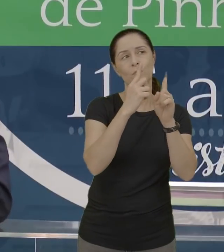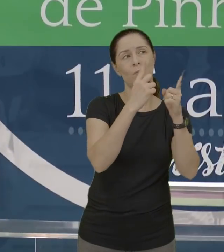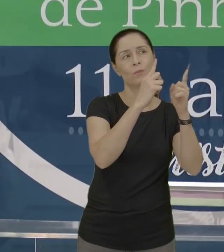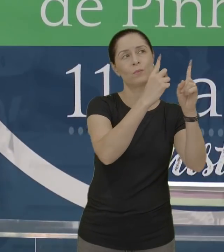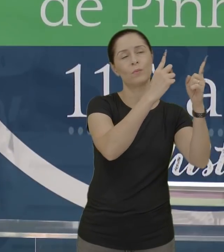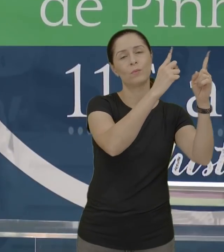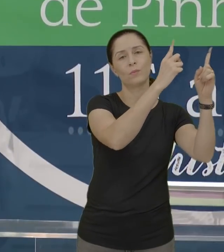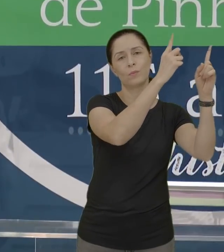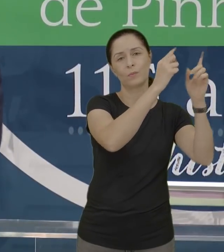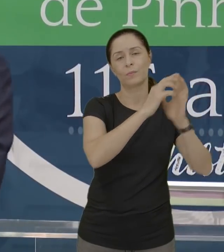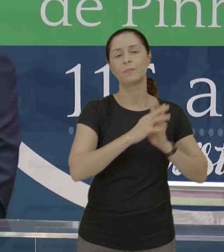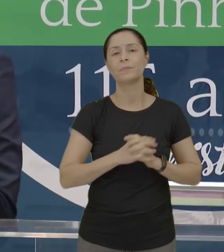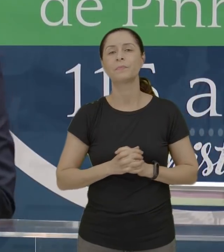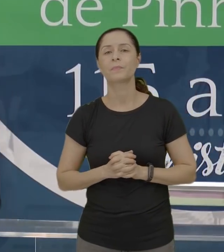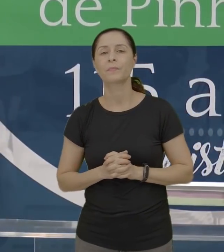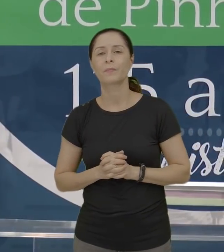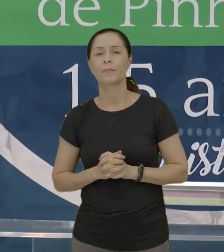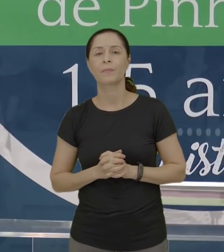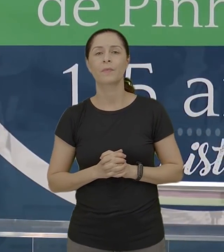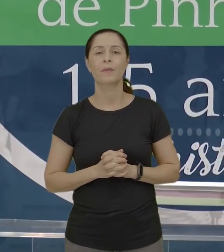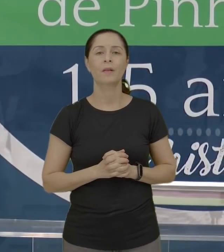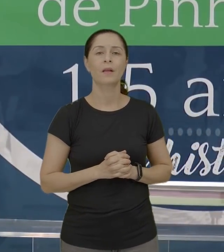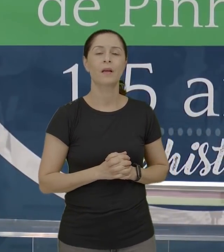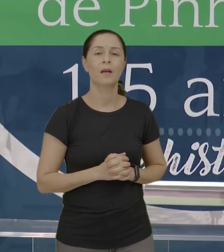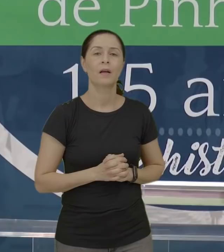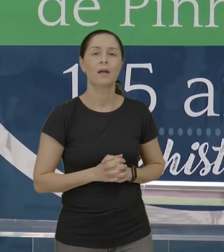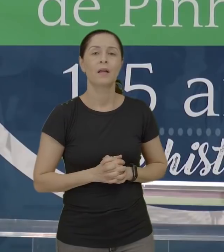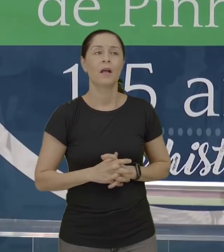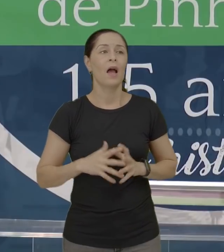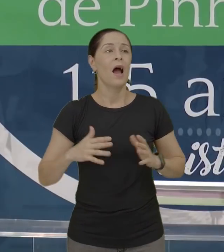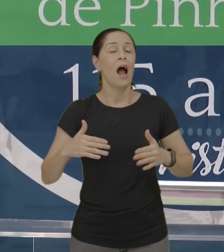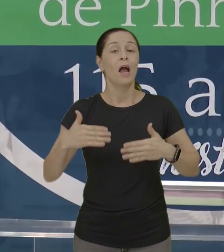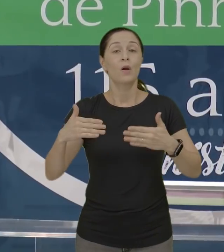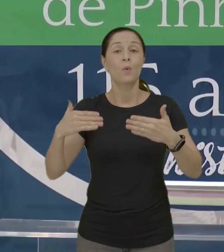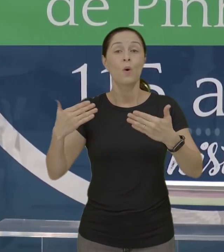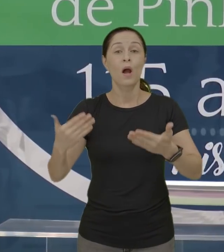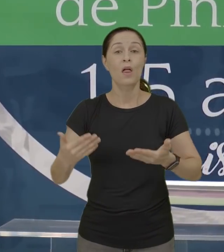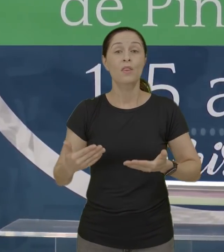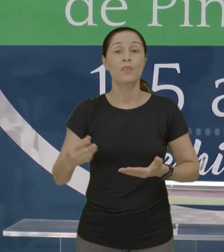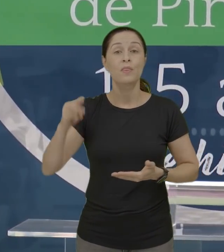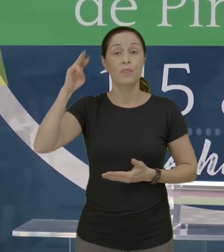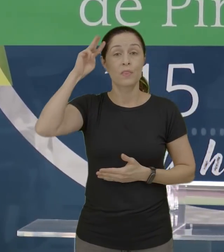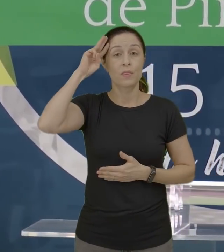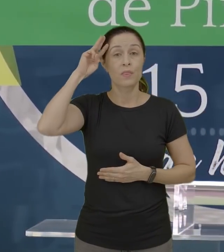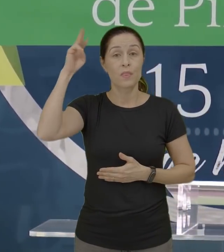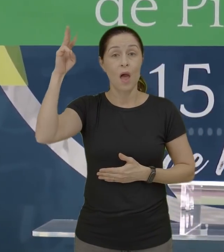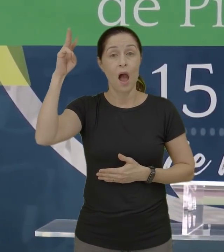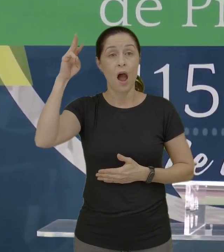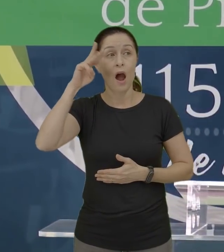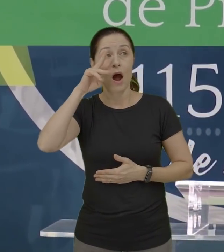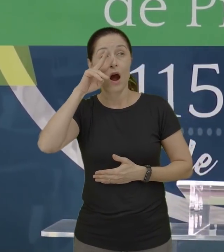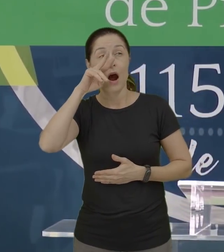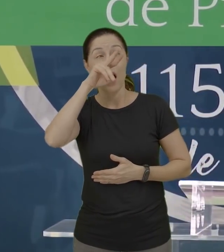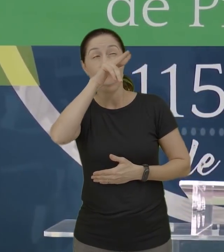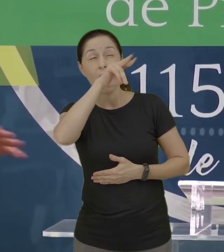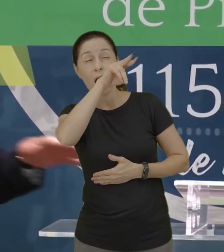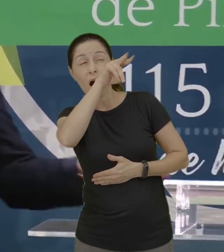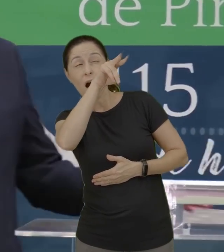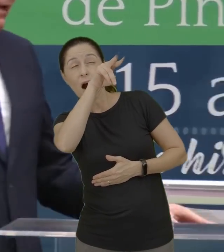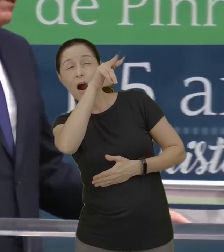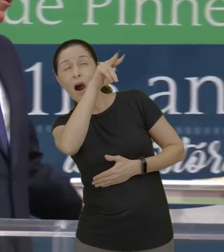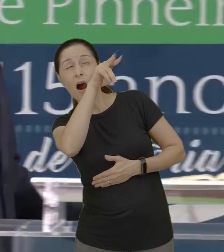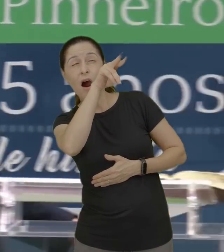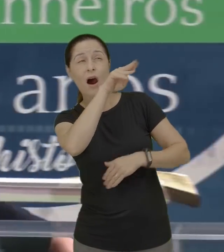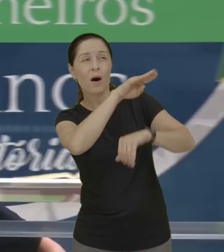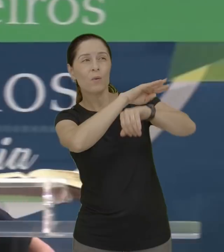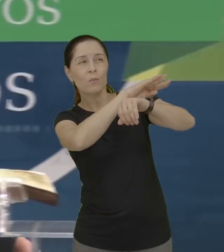E diz a Bíblia que no 3º dia, eles avistam um monte. Aliás, Abraão avistou um monte que Deus havia indicado. E Abraão disse para os